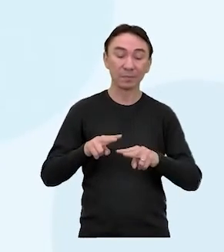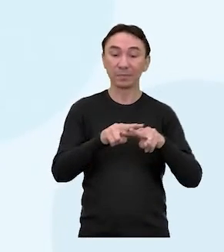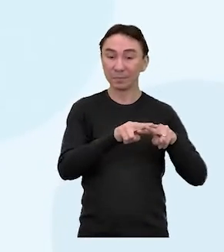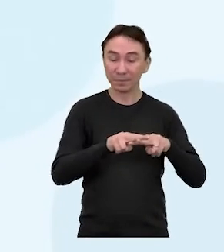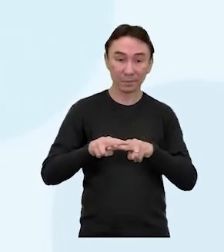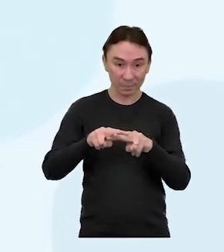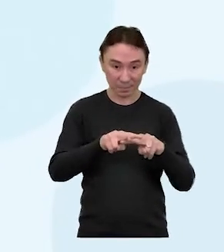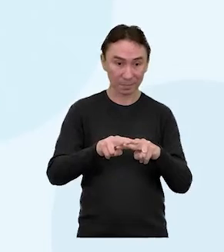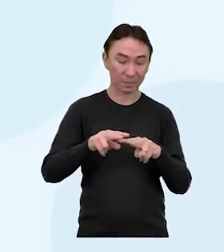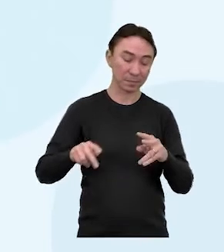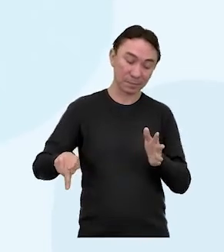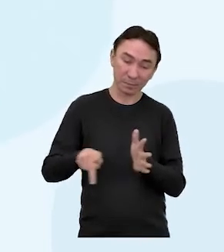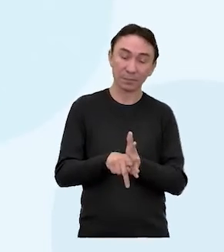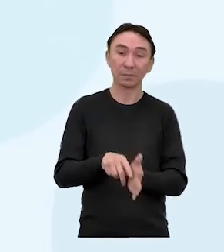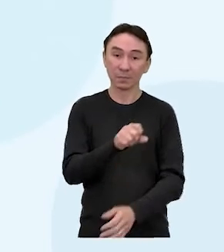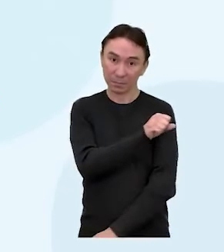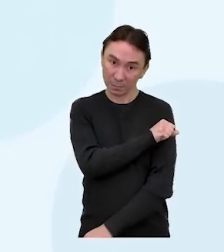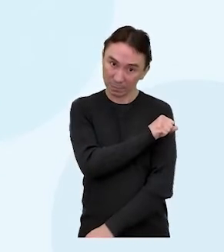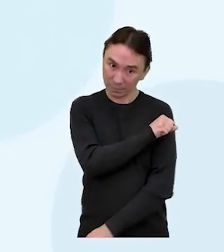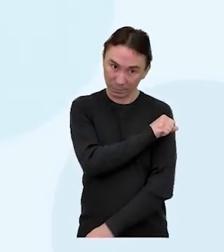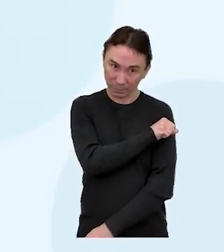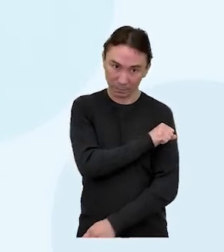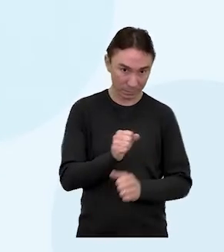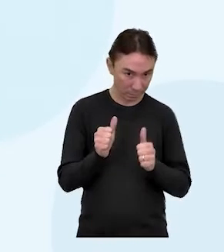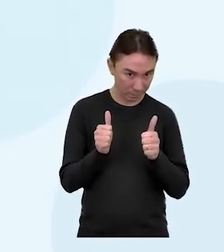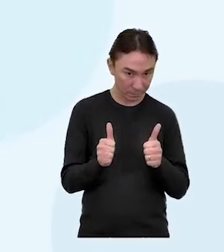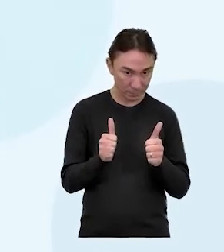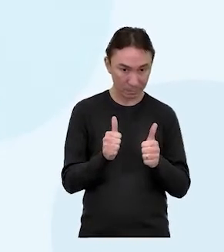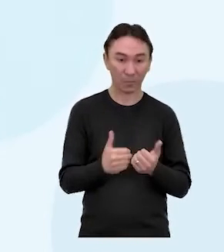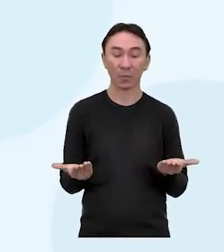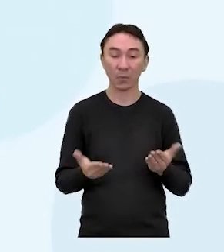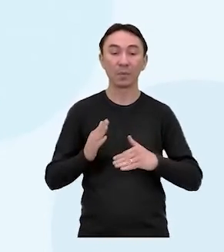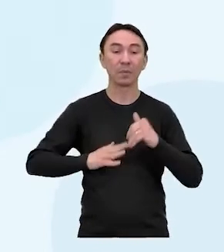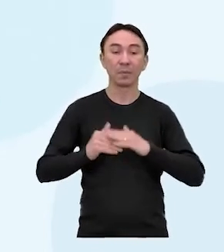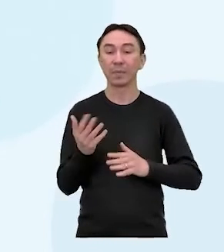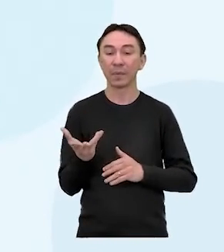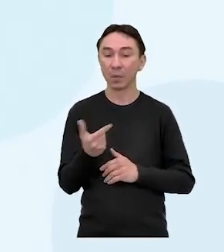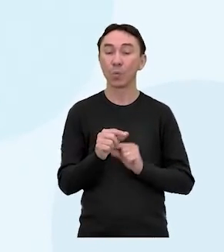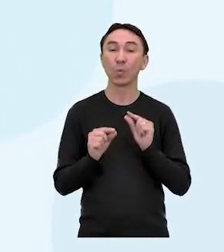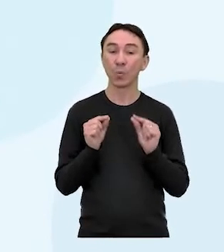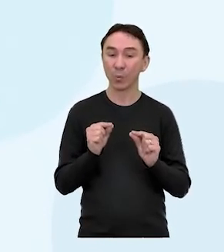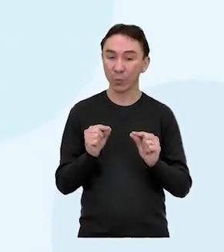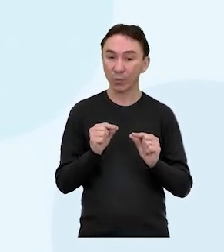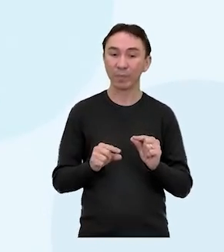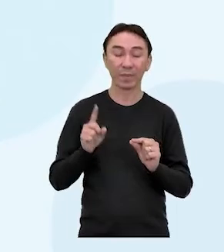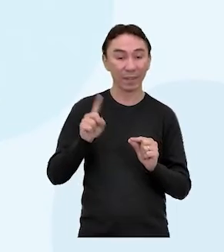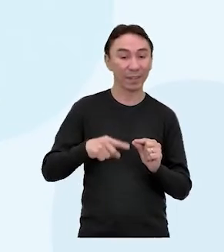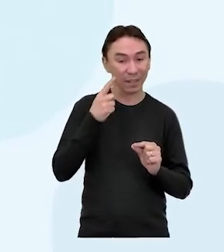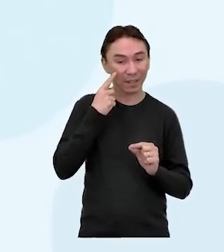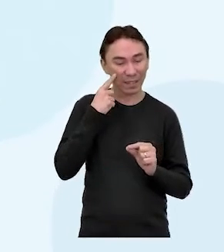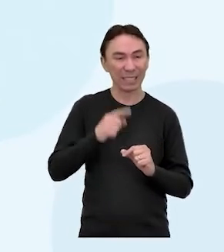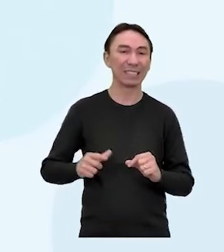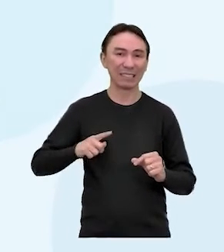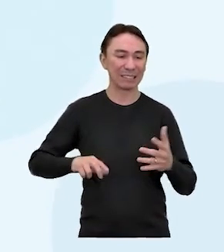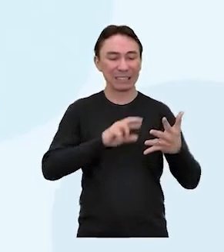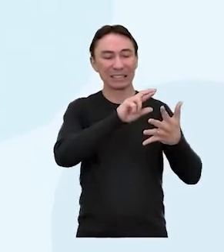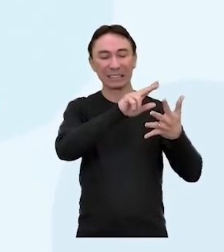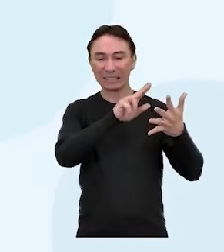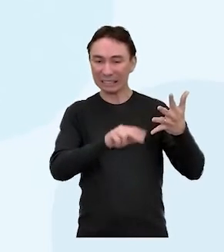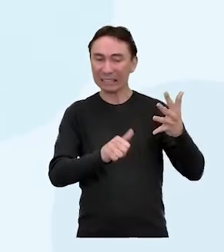do 8º ano, tá? Então, a nossa habilidade de hoje é analisar as características do